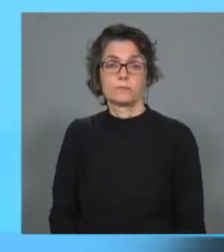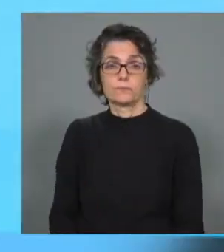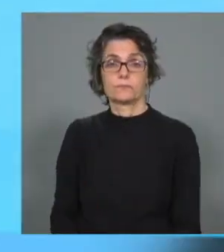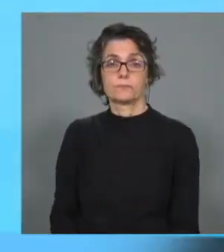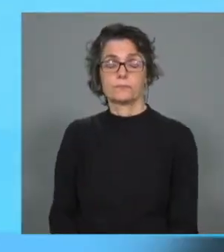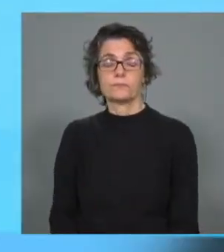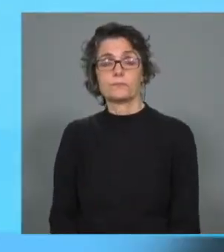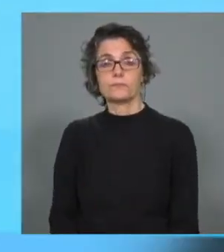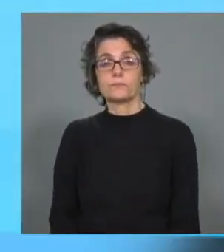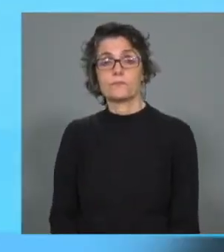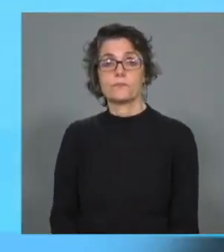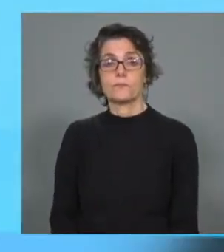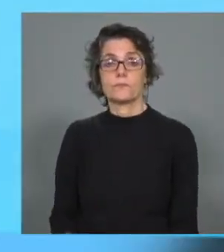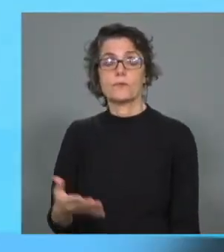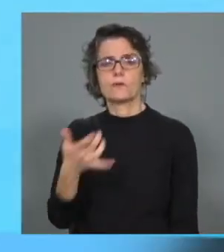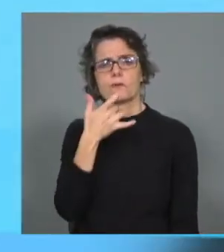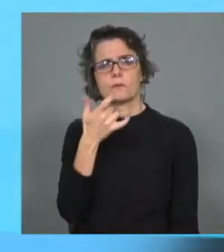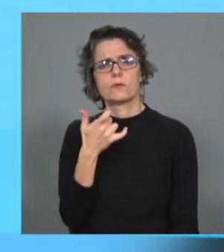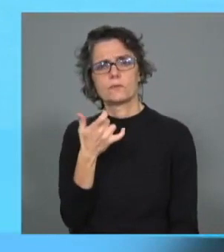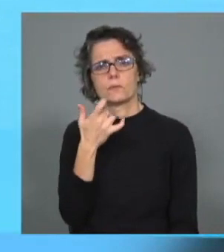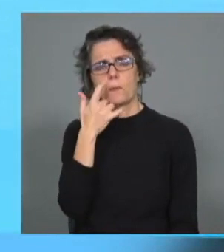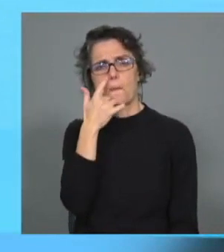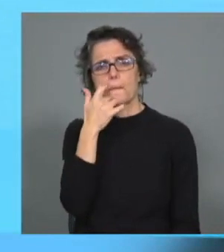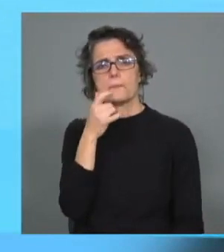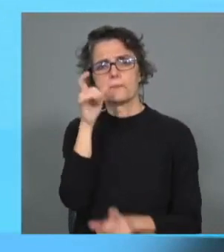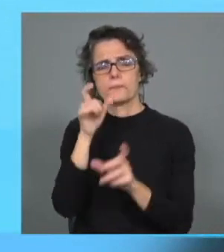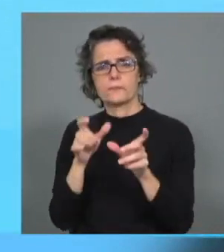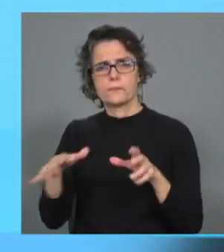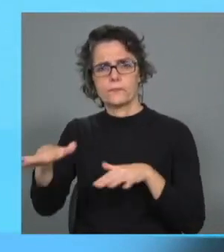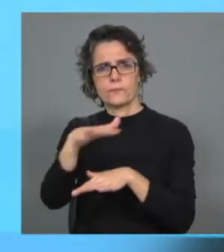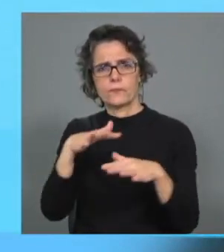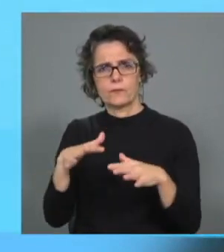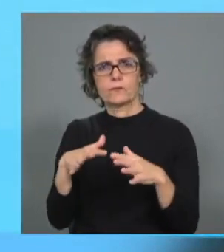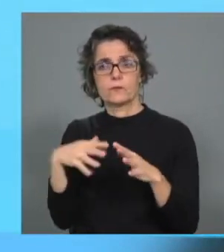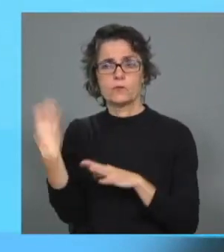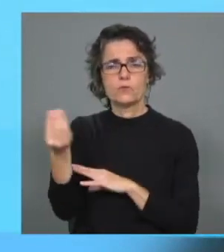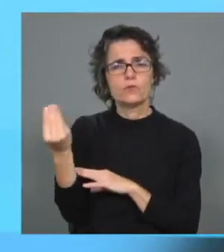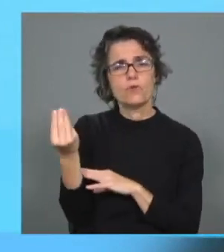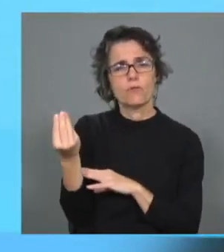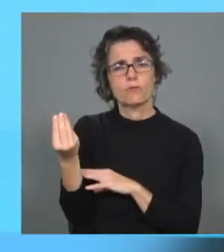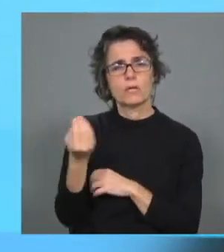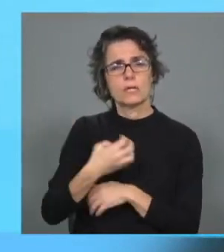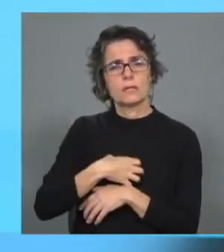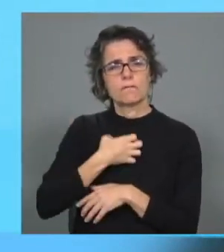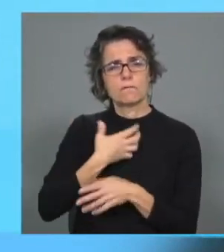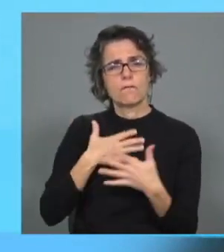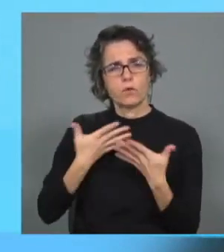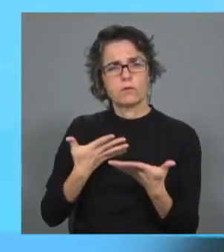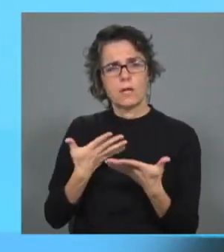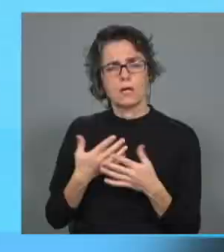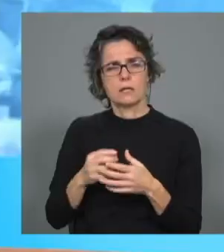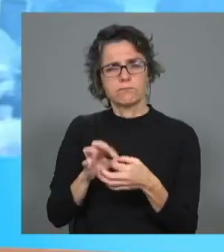Que sinal podemos encontrar também na mobilização da sociedade civil, nomeadamente juvenil, em torno desta